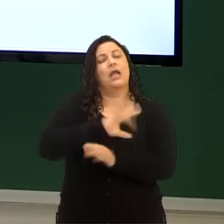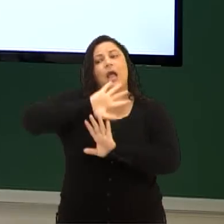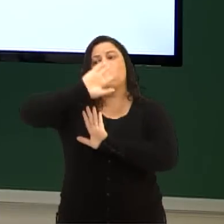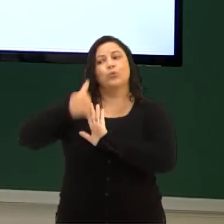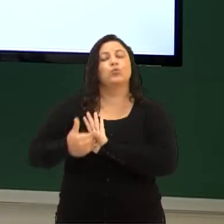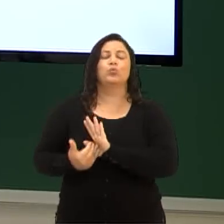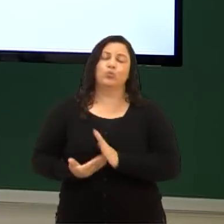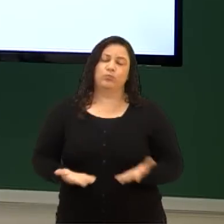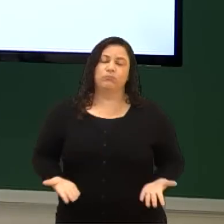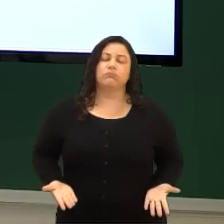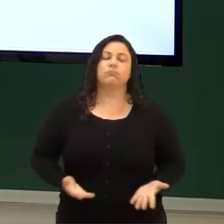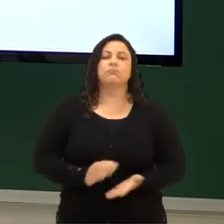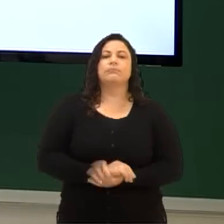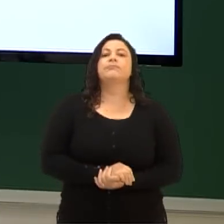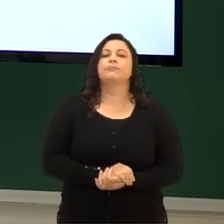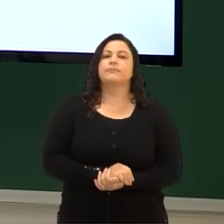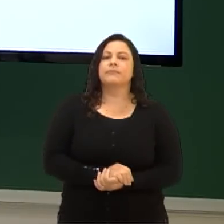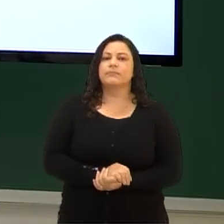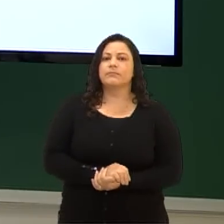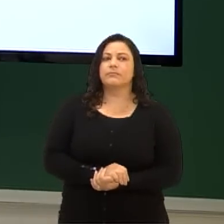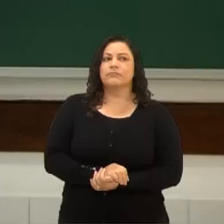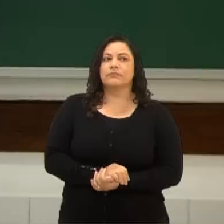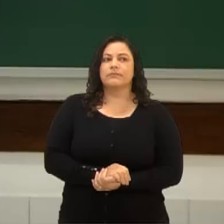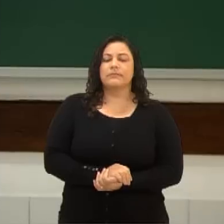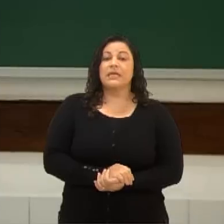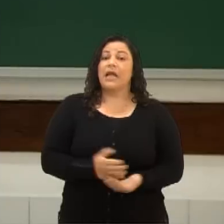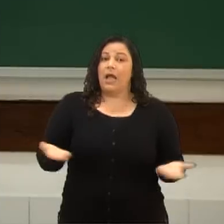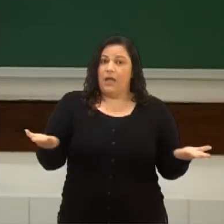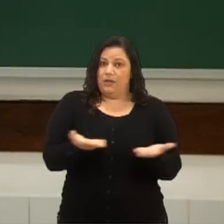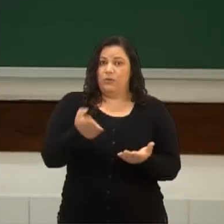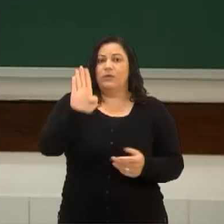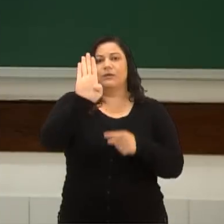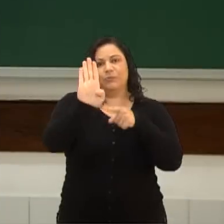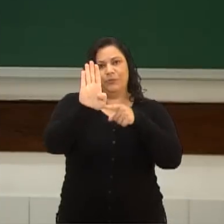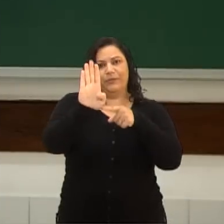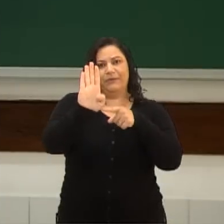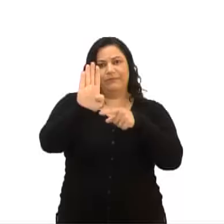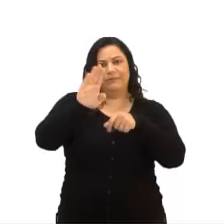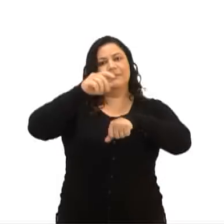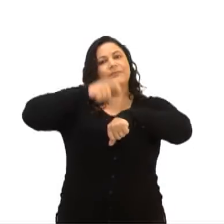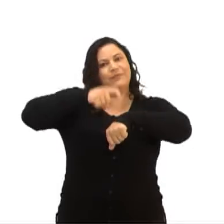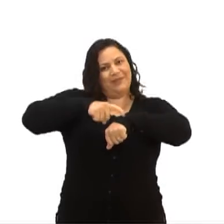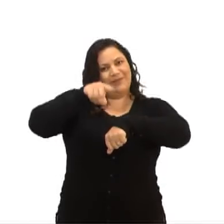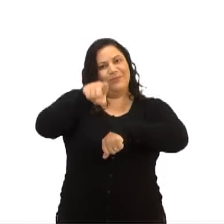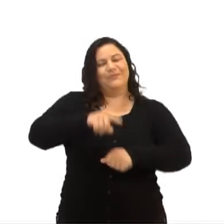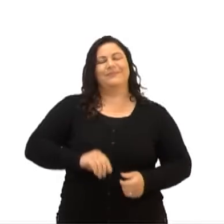Beleza? Fica assim. Agora nós vamos para o item B, pessoal. E é com vocês.